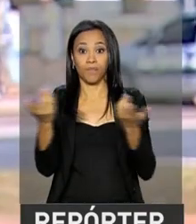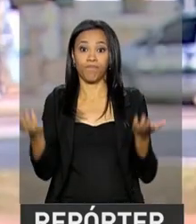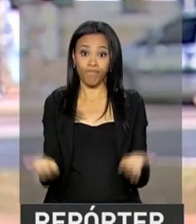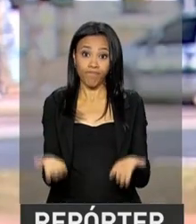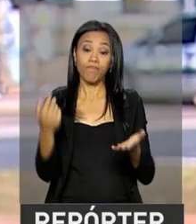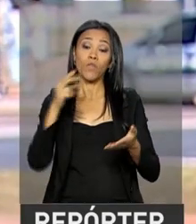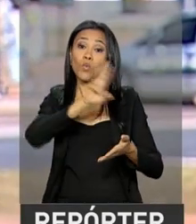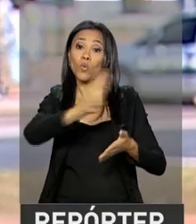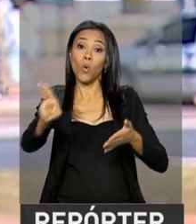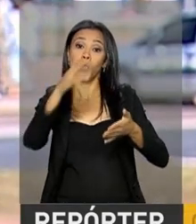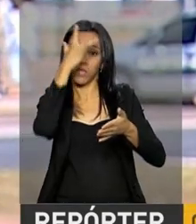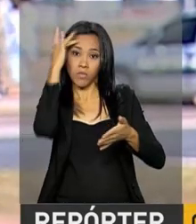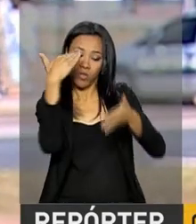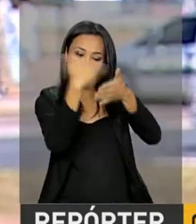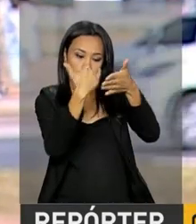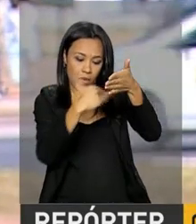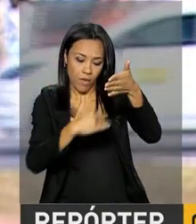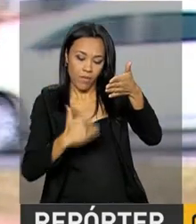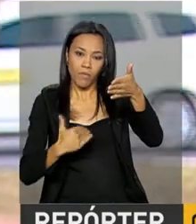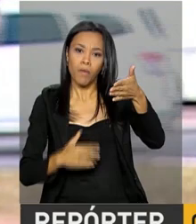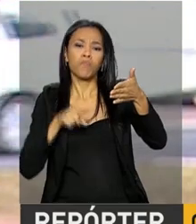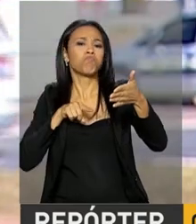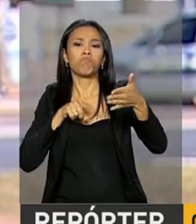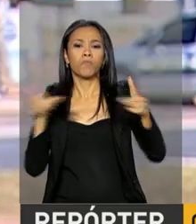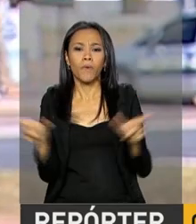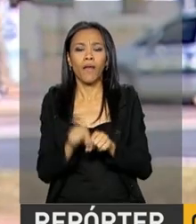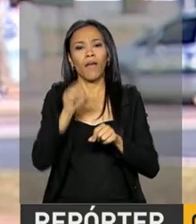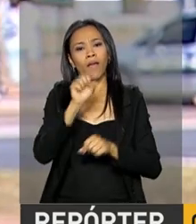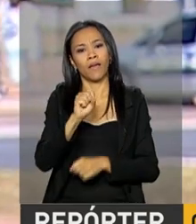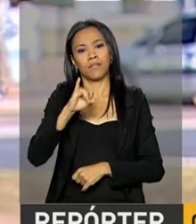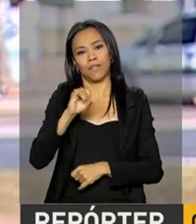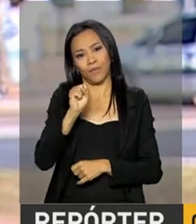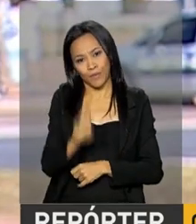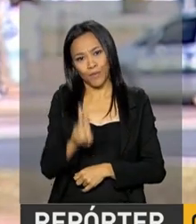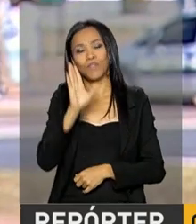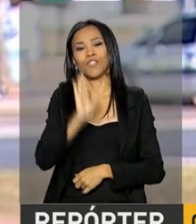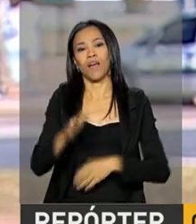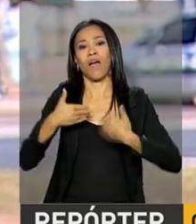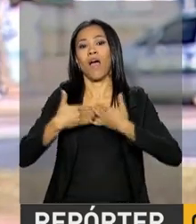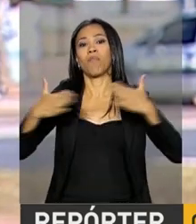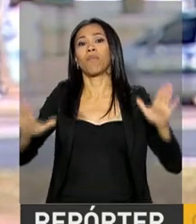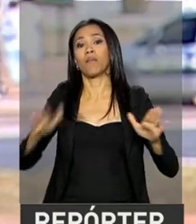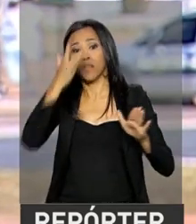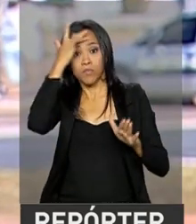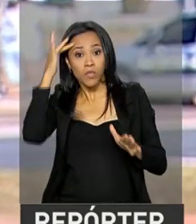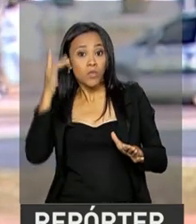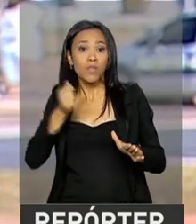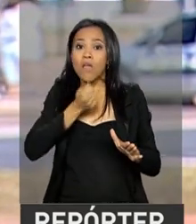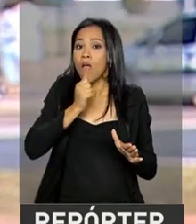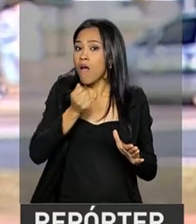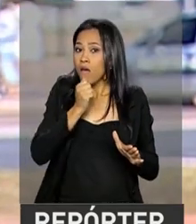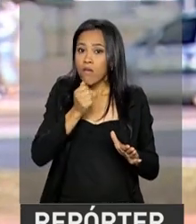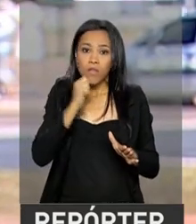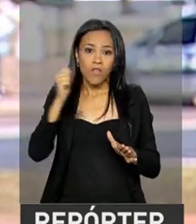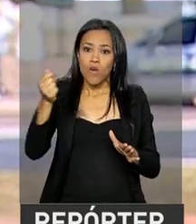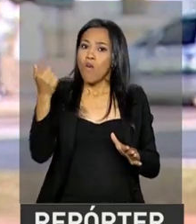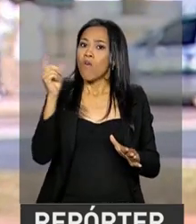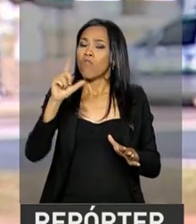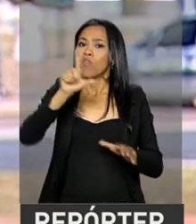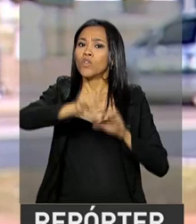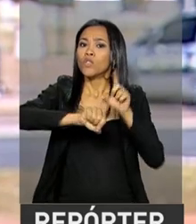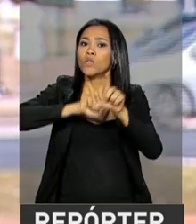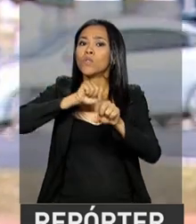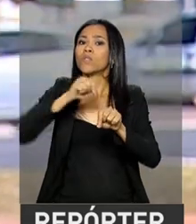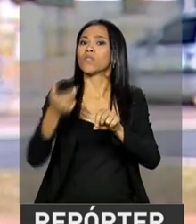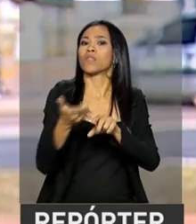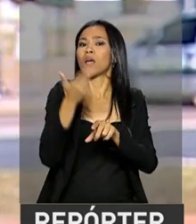a lista do sistema de seleção Unificado czu está aberta aos candidatos que não foram selecionados na chamada